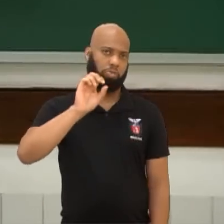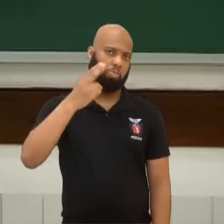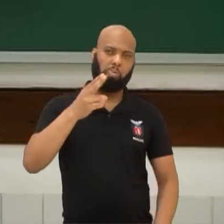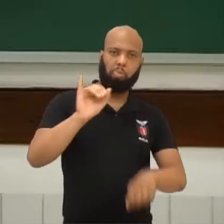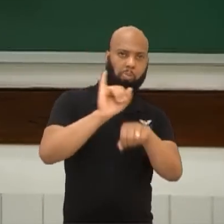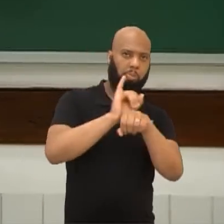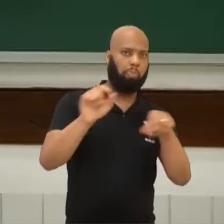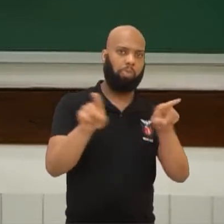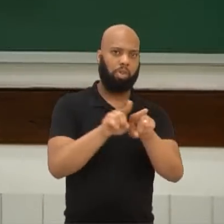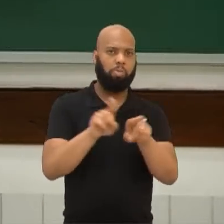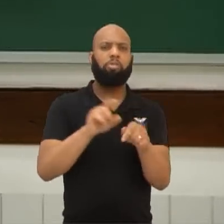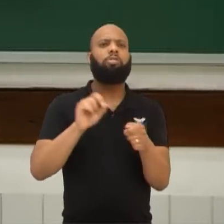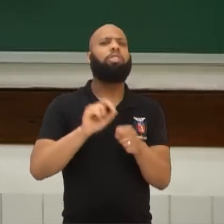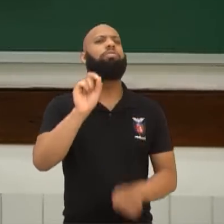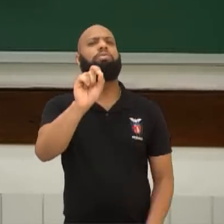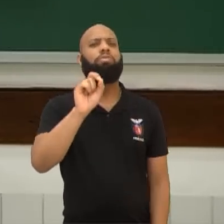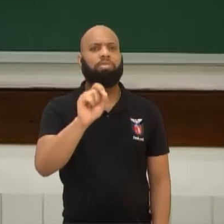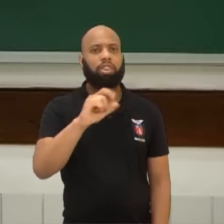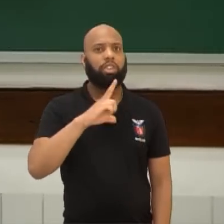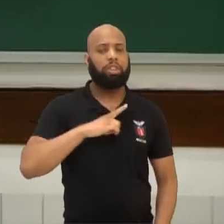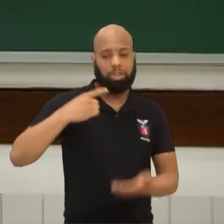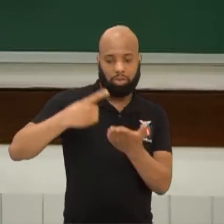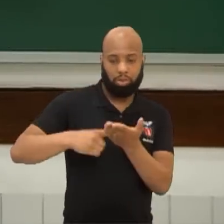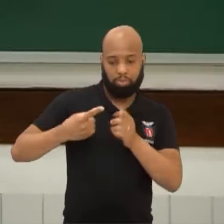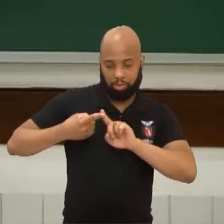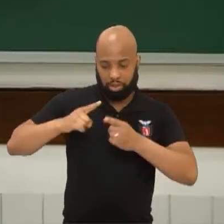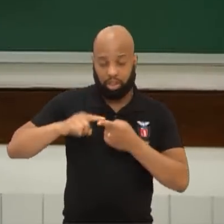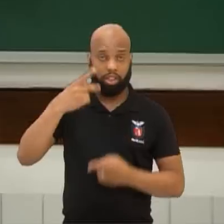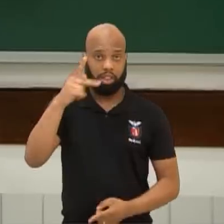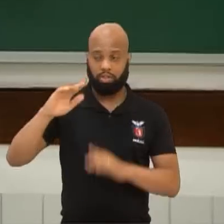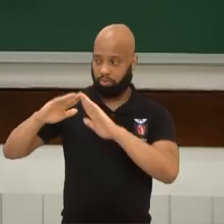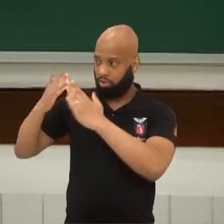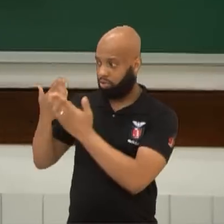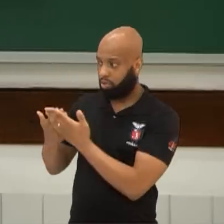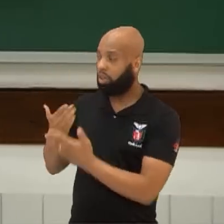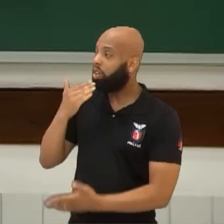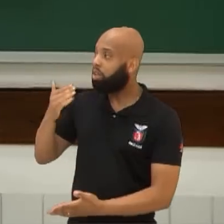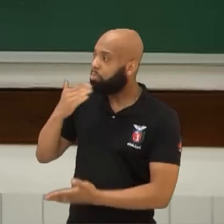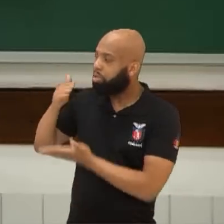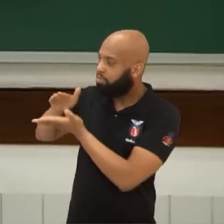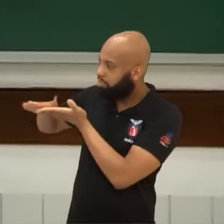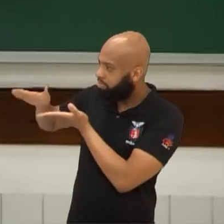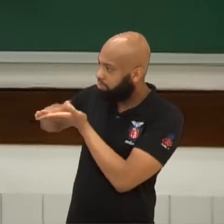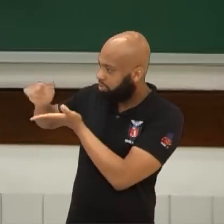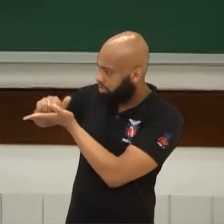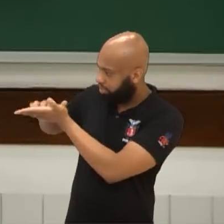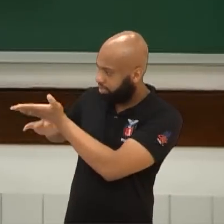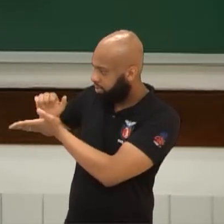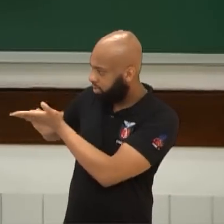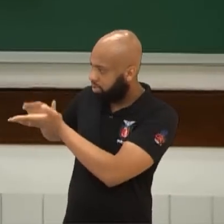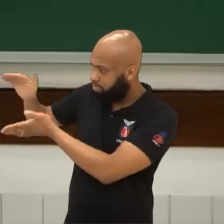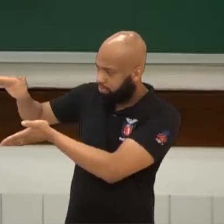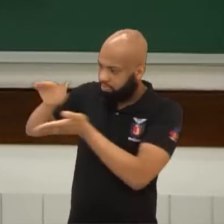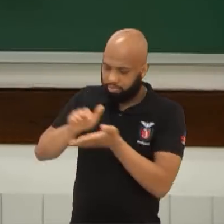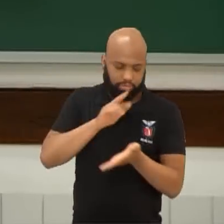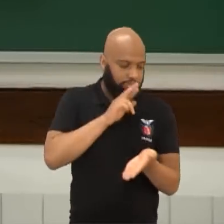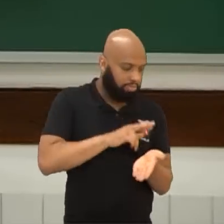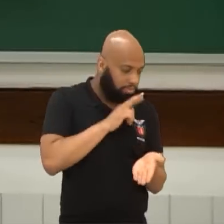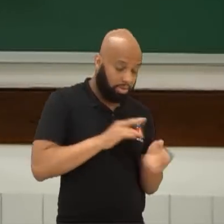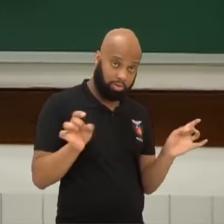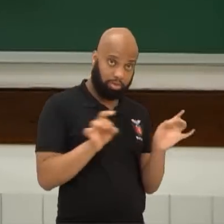que assiste pela TV ou pelo YouTube, você precisa ir até a sua escola, retirar os materiais